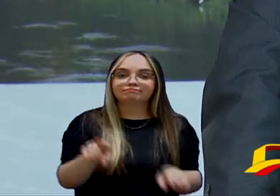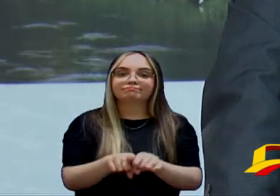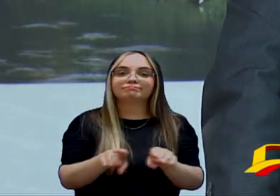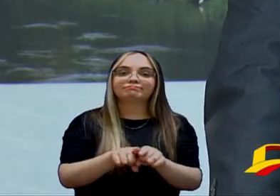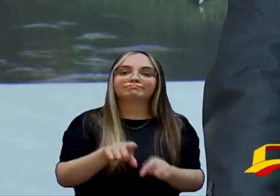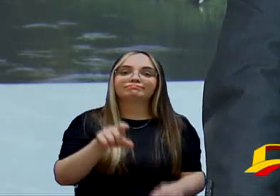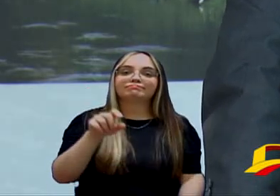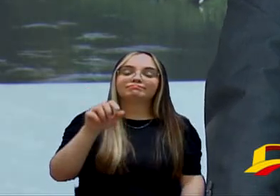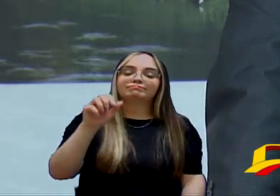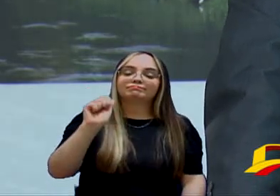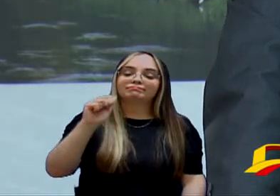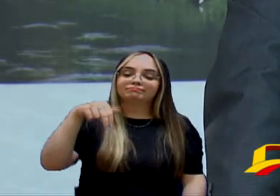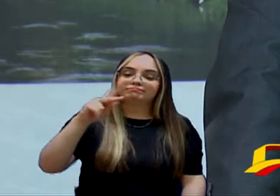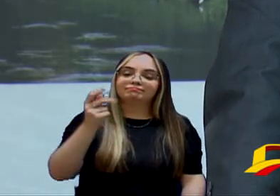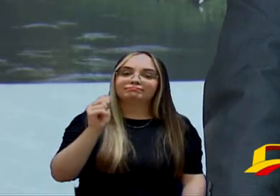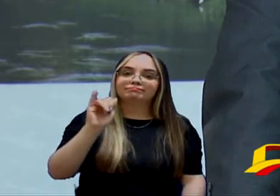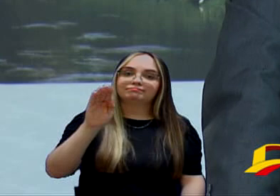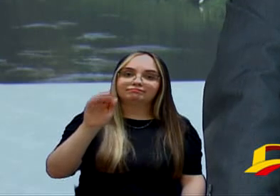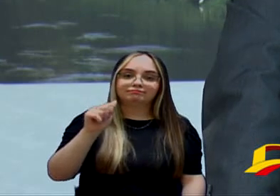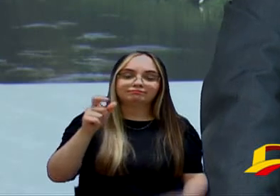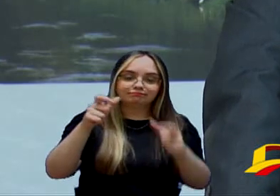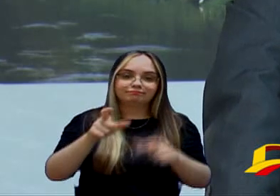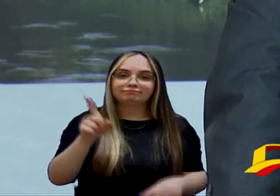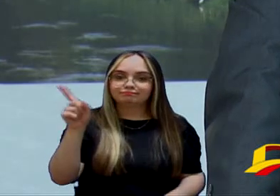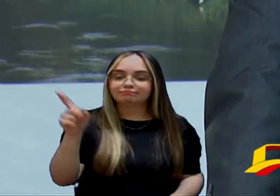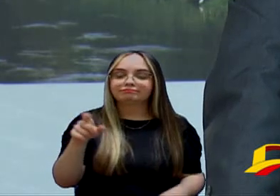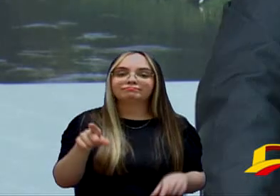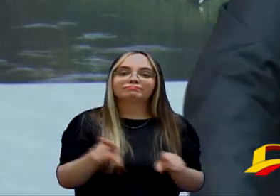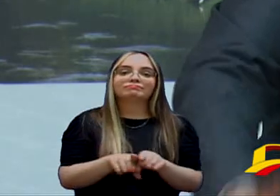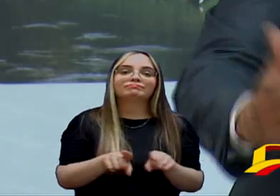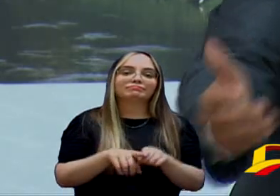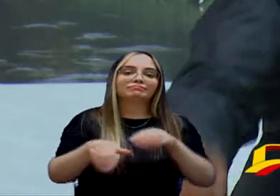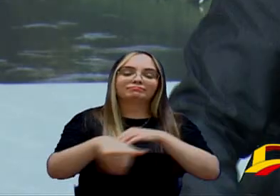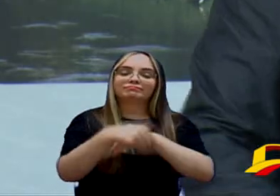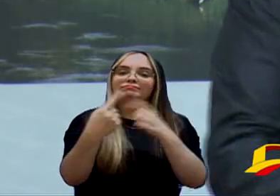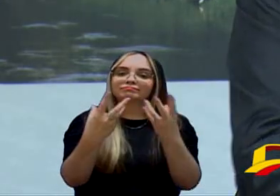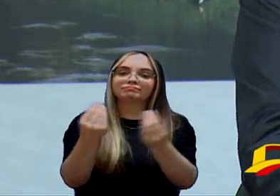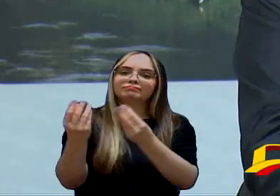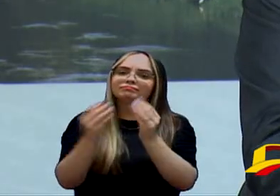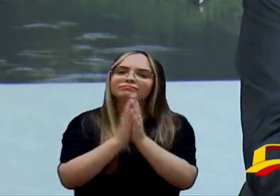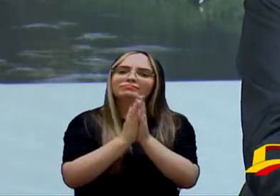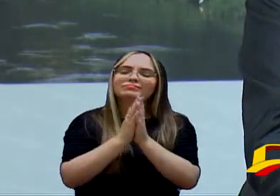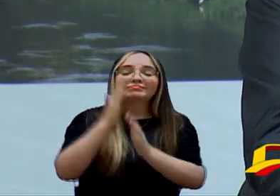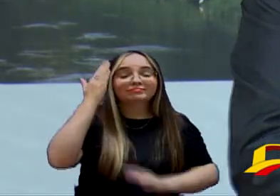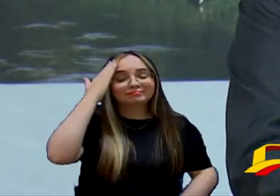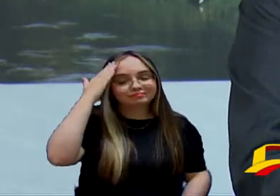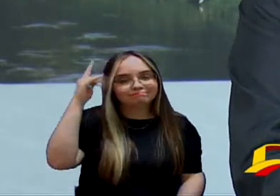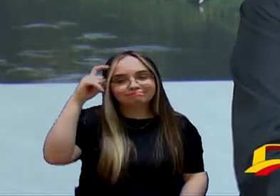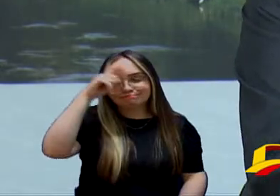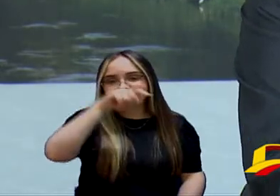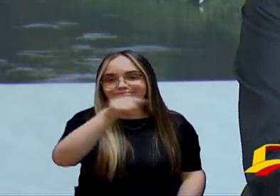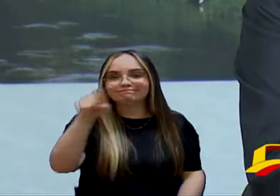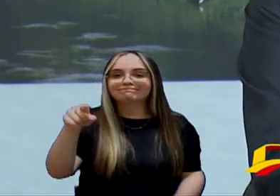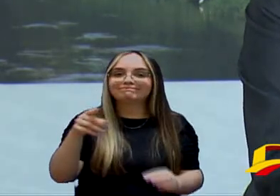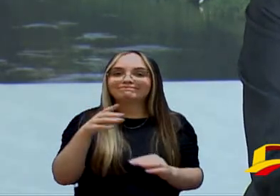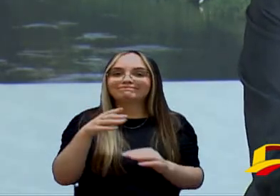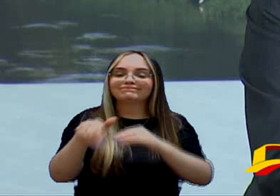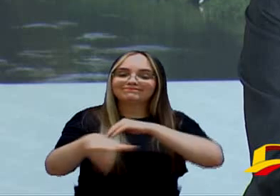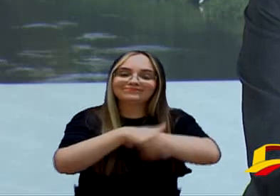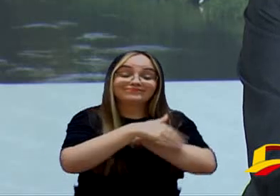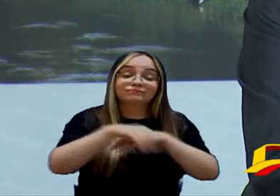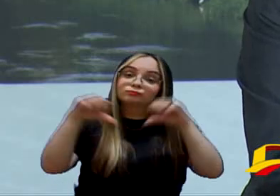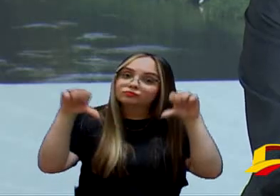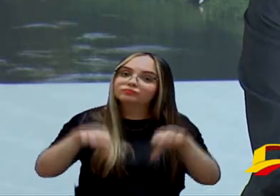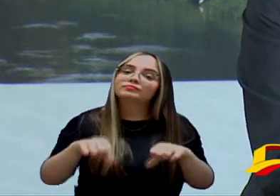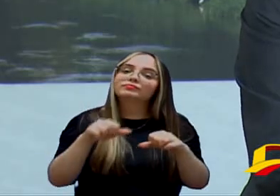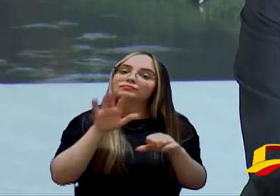Alexandre no Pires em aiba na Benedito Alexandrino Pires e até peço compreensão eu sei que é difícil pedir nesse momento